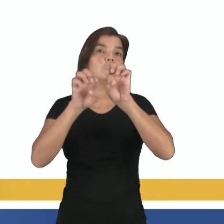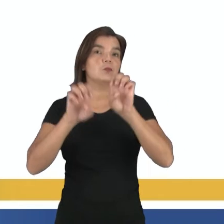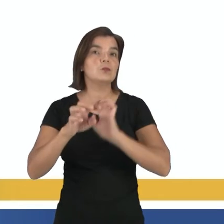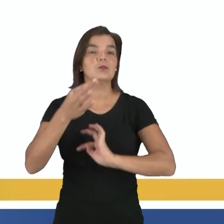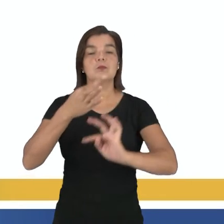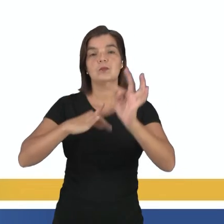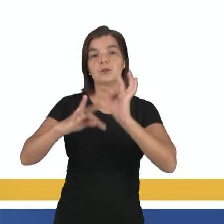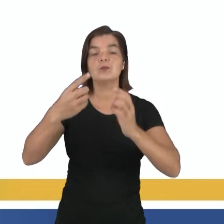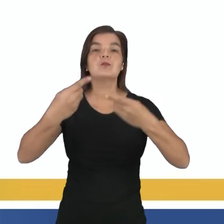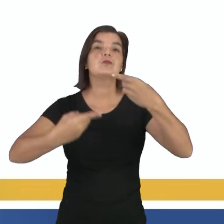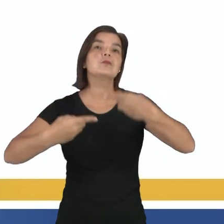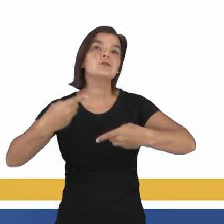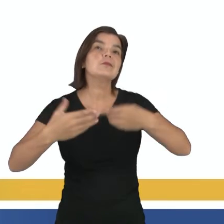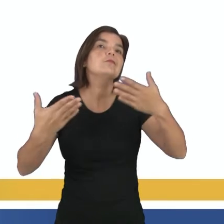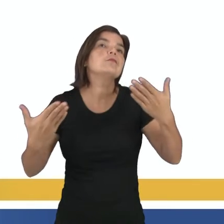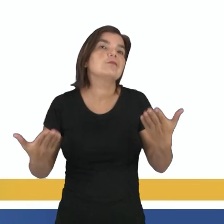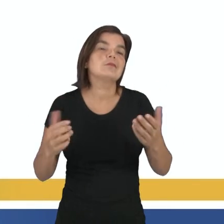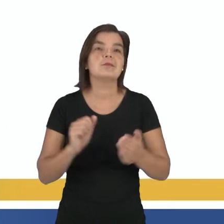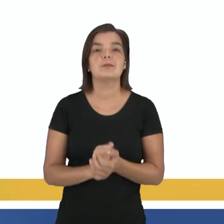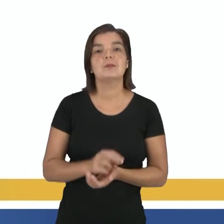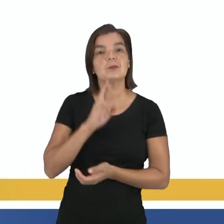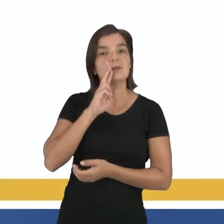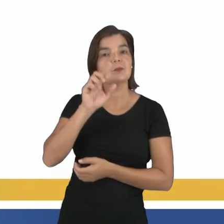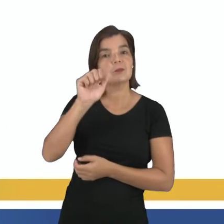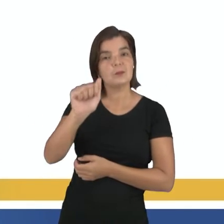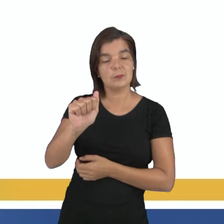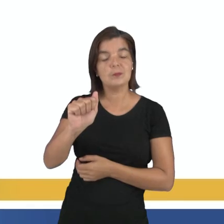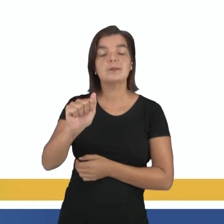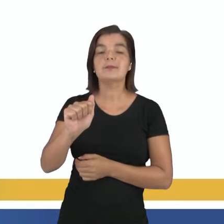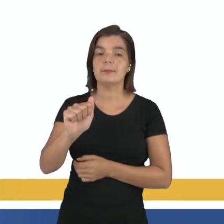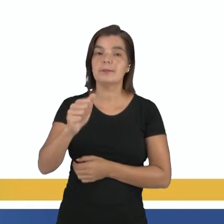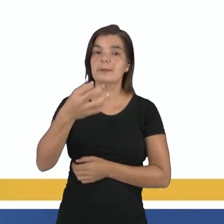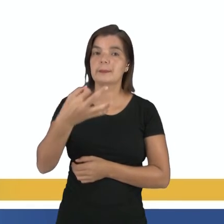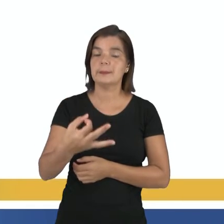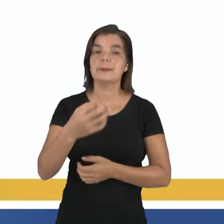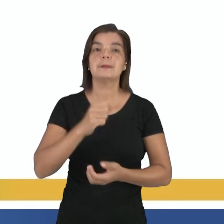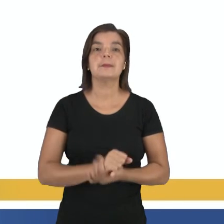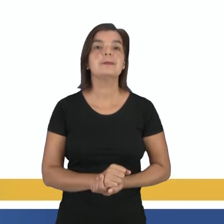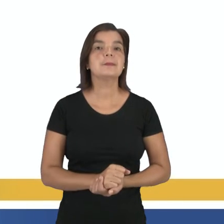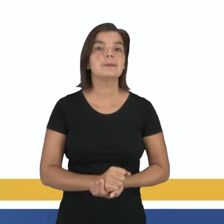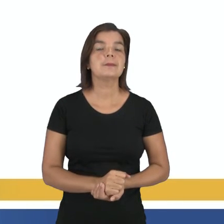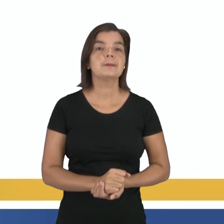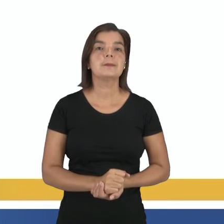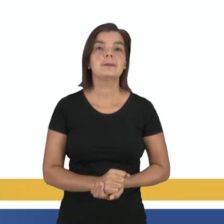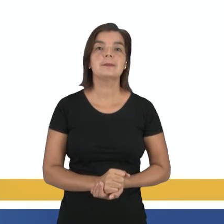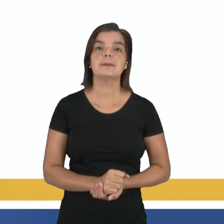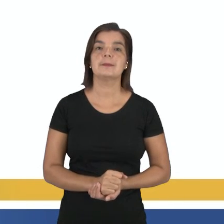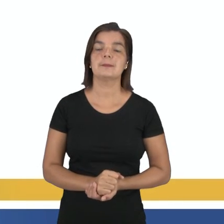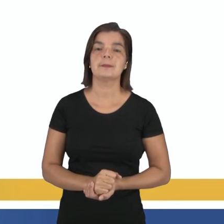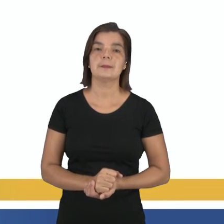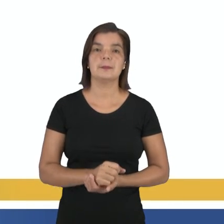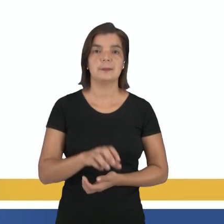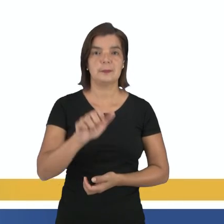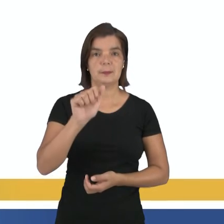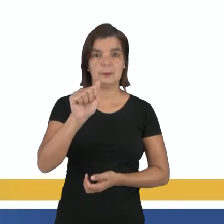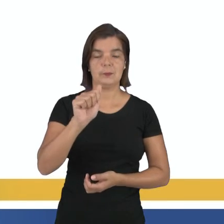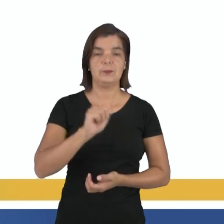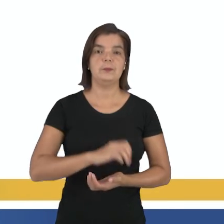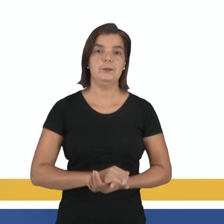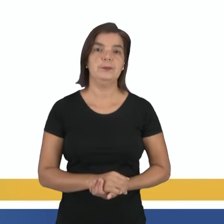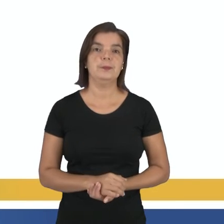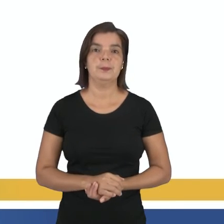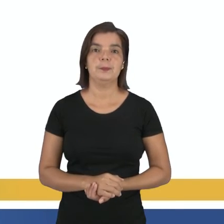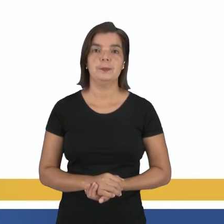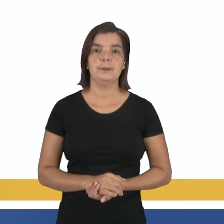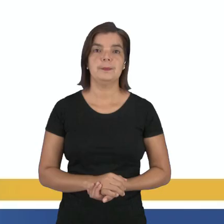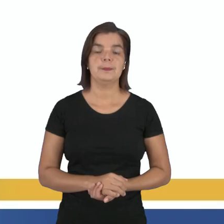Como nós vimos anteriormente, os 3 tipos são estrutural, tecnológico e conjuntural. Nossa alternativa correta é a